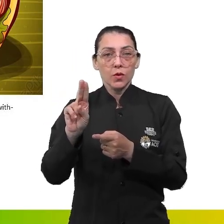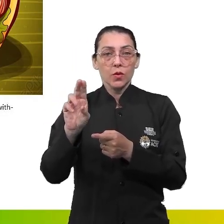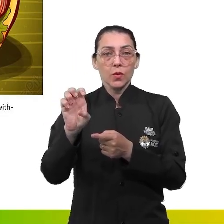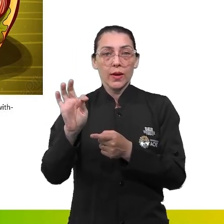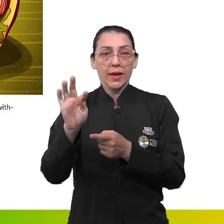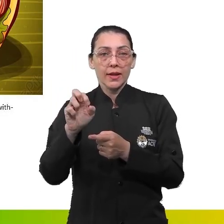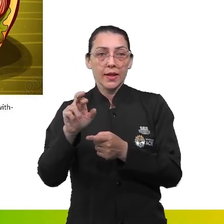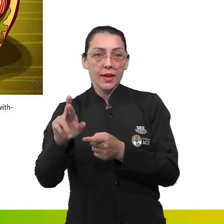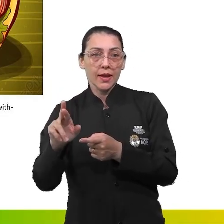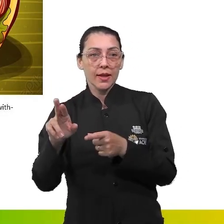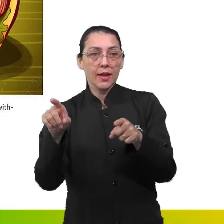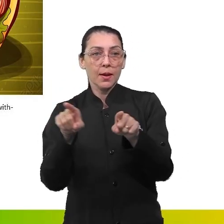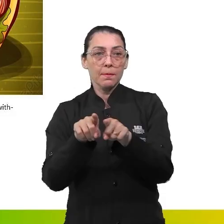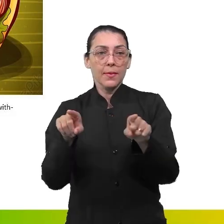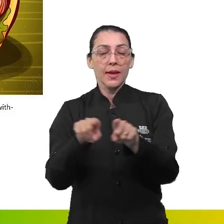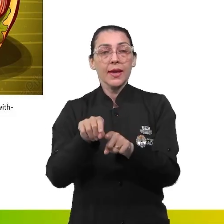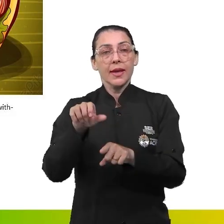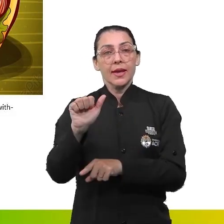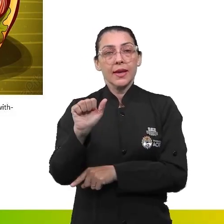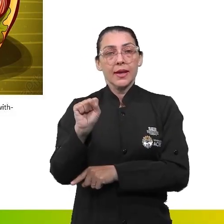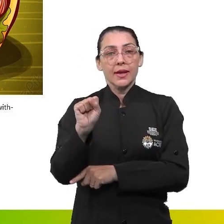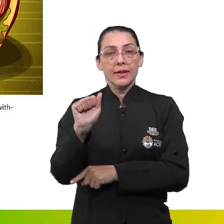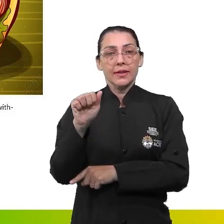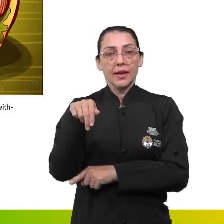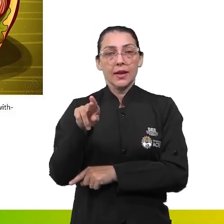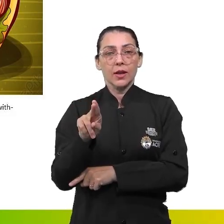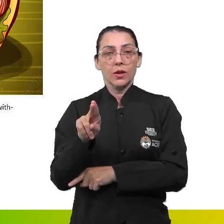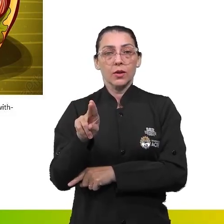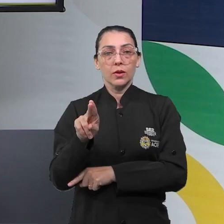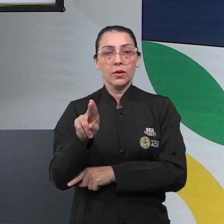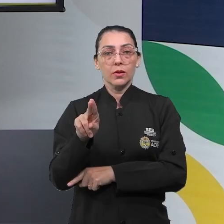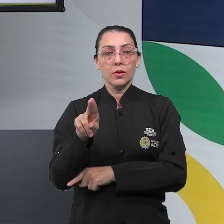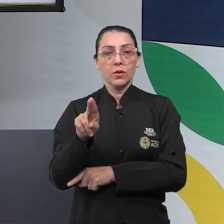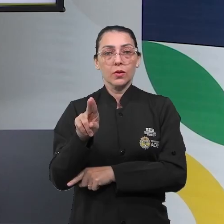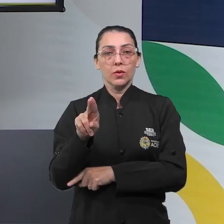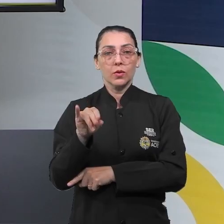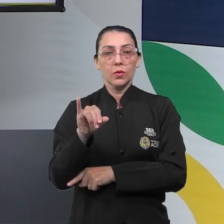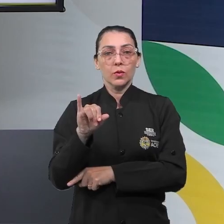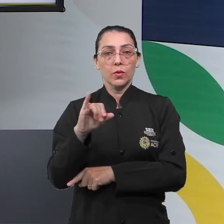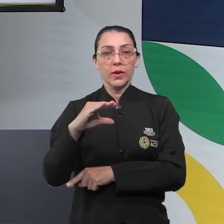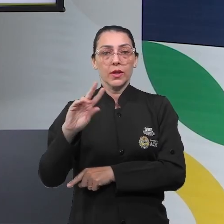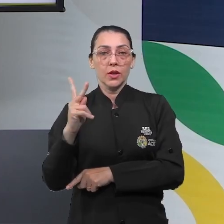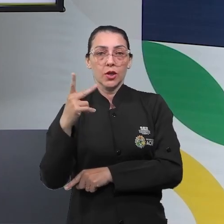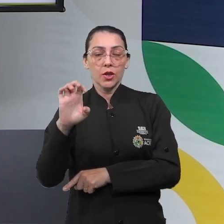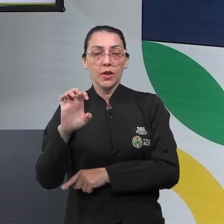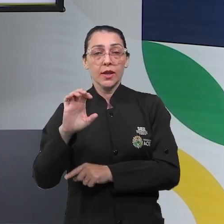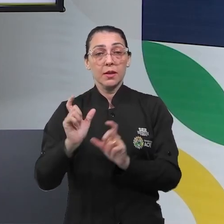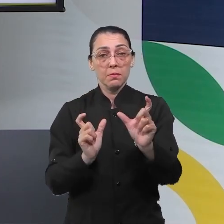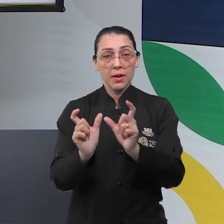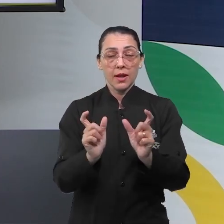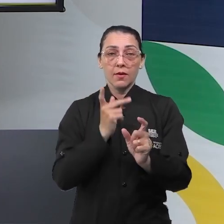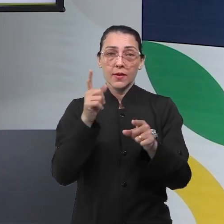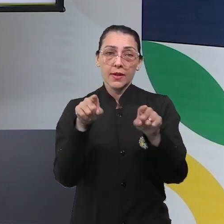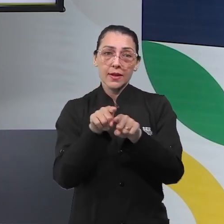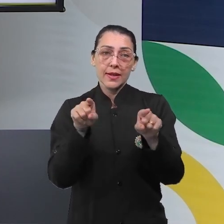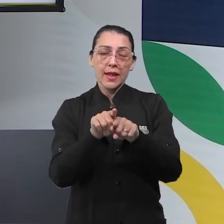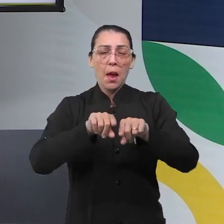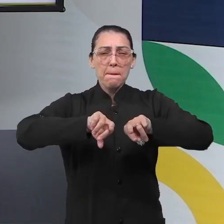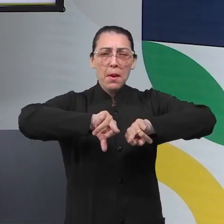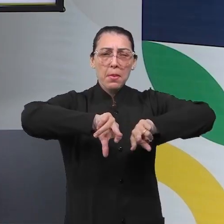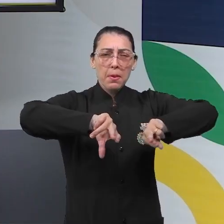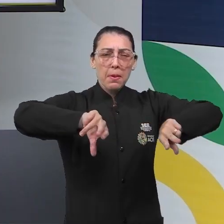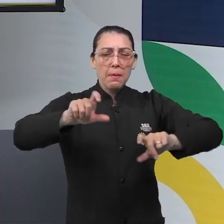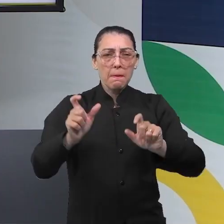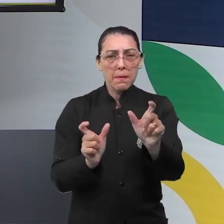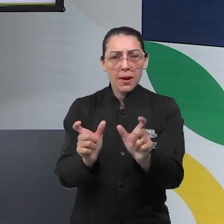sweater e sanduíche. Além dessas palavras que eu falei para vocês, existe também uma infinidade